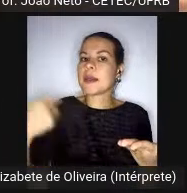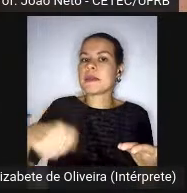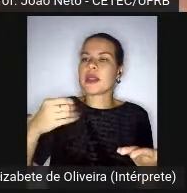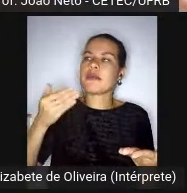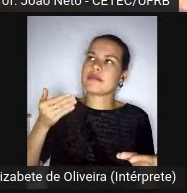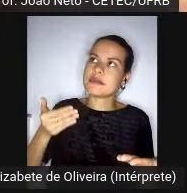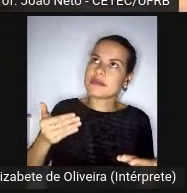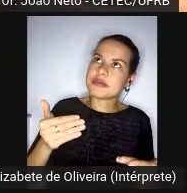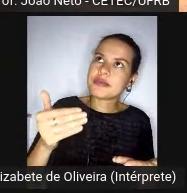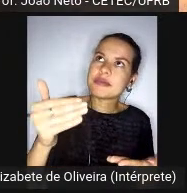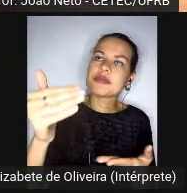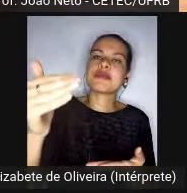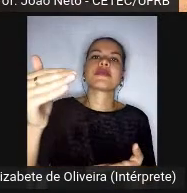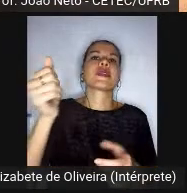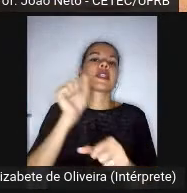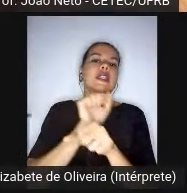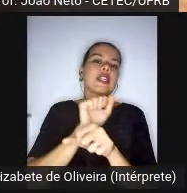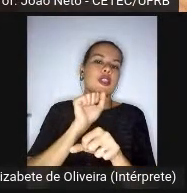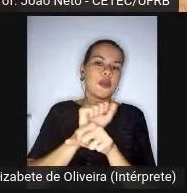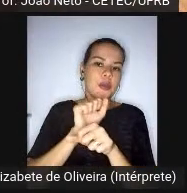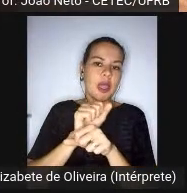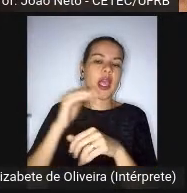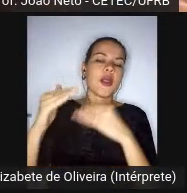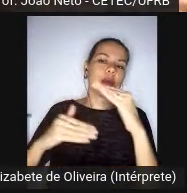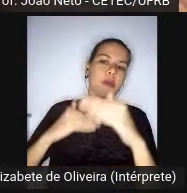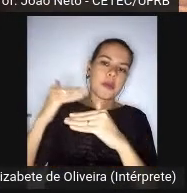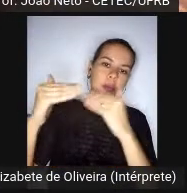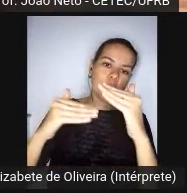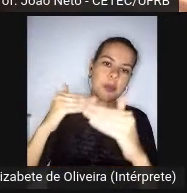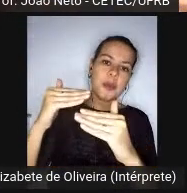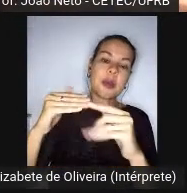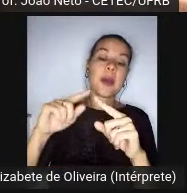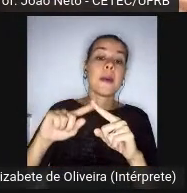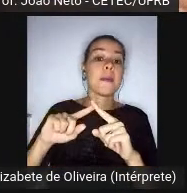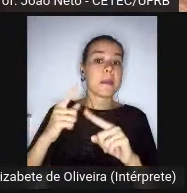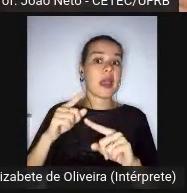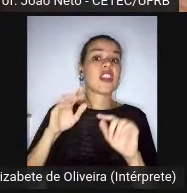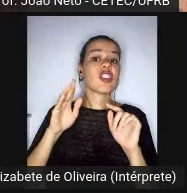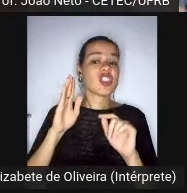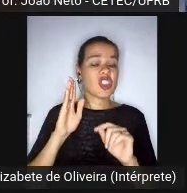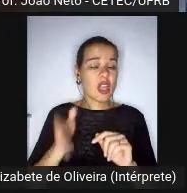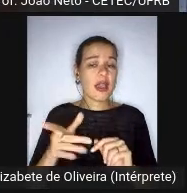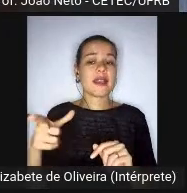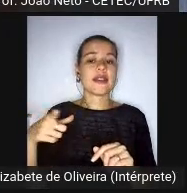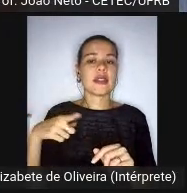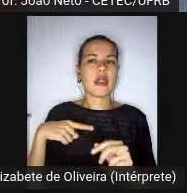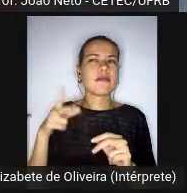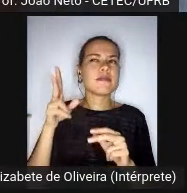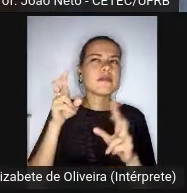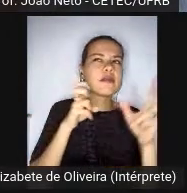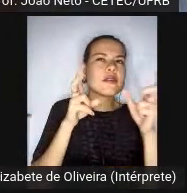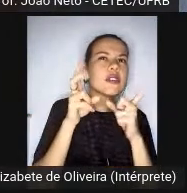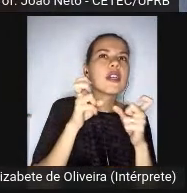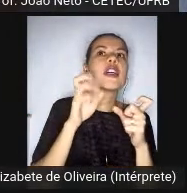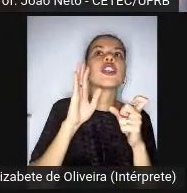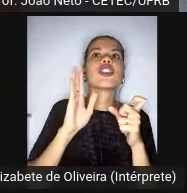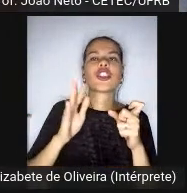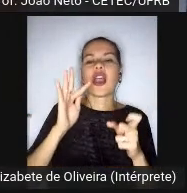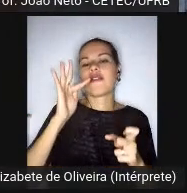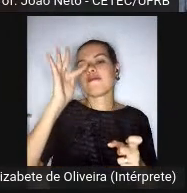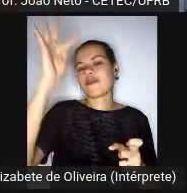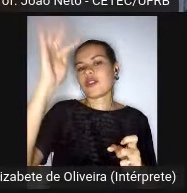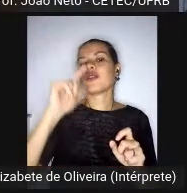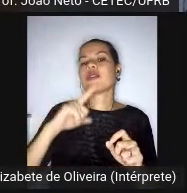confiança e segurança nos dispositivos mas já é já temos já sinais de que isso fala parte do nosso futuro